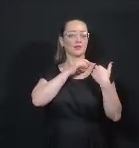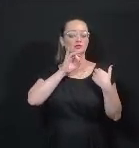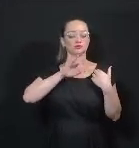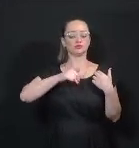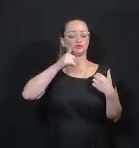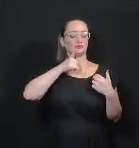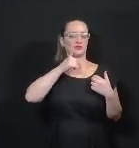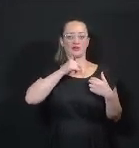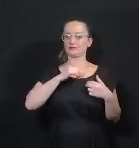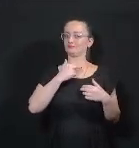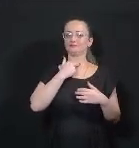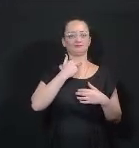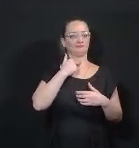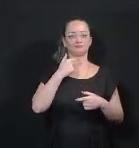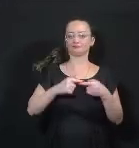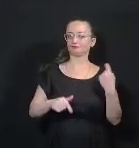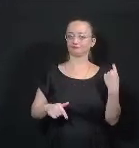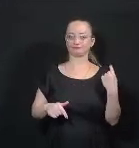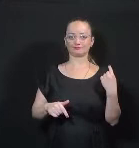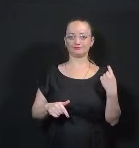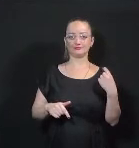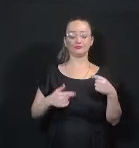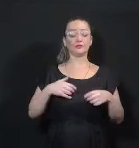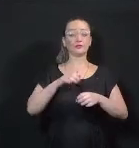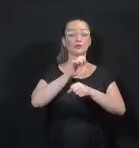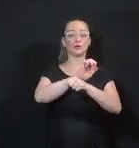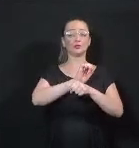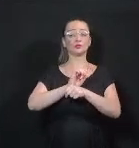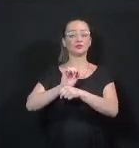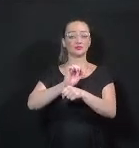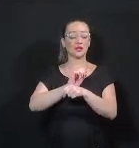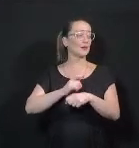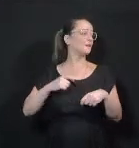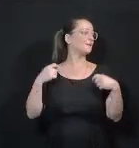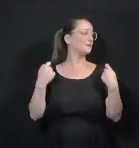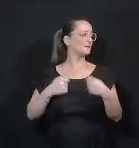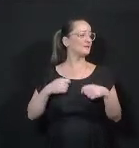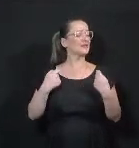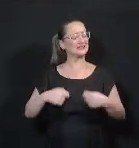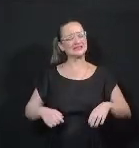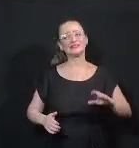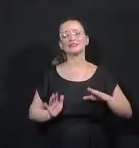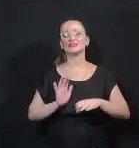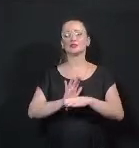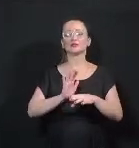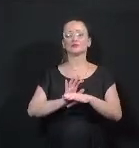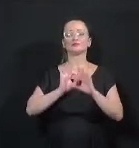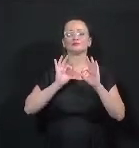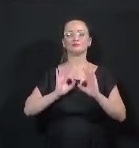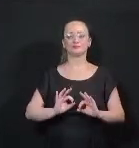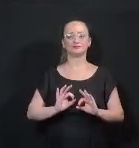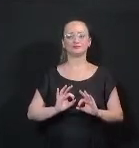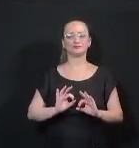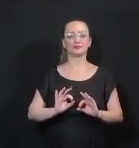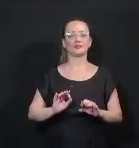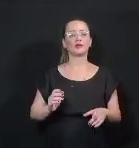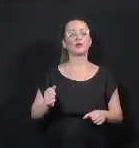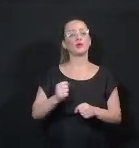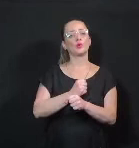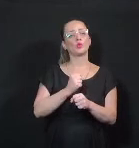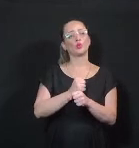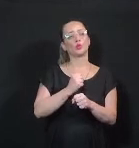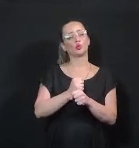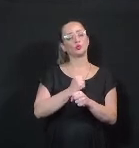apenas das mulheres, né? O Estado tem que contribuir para construir